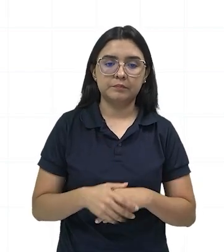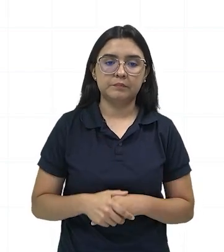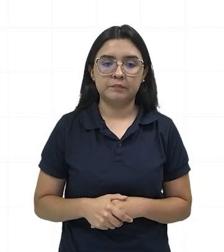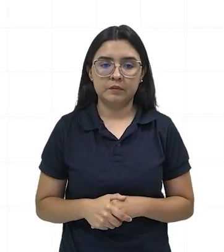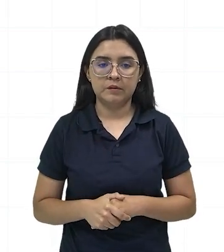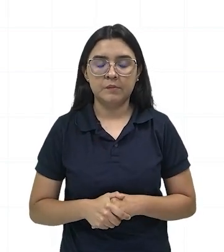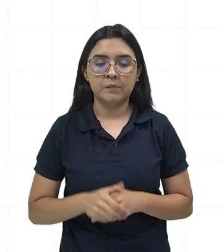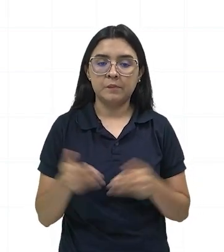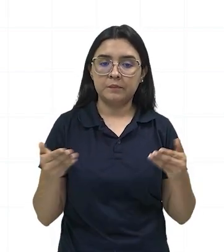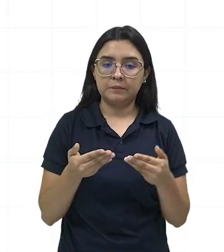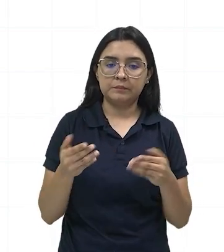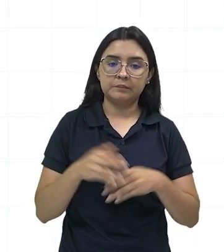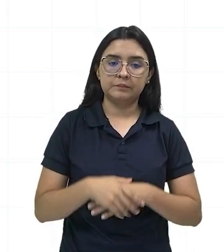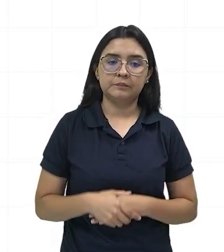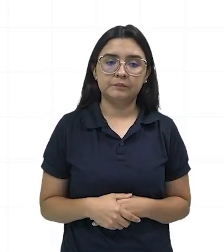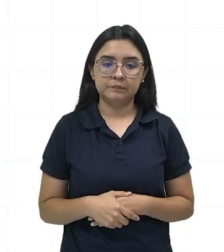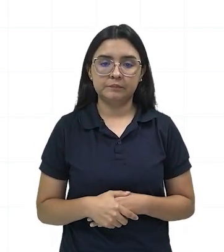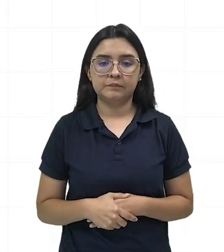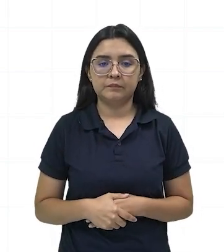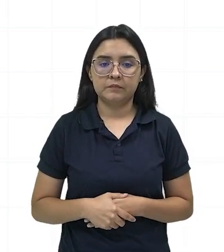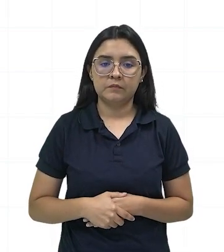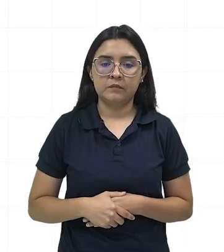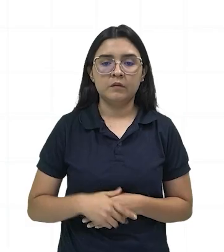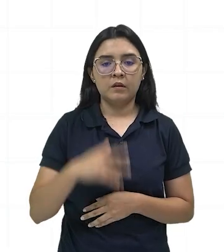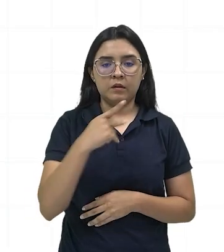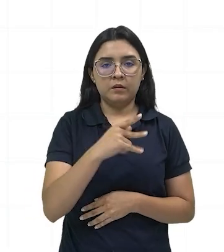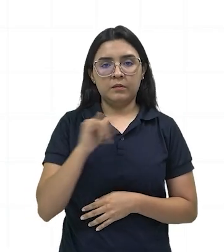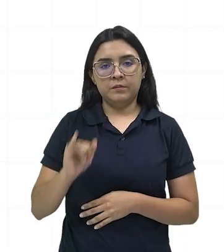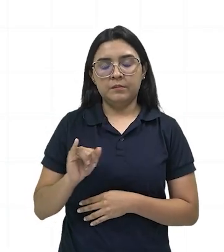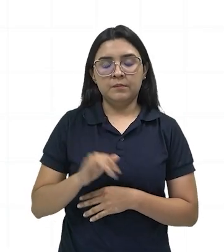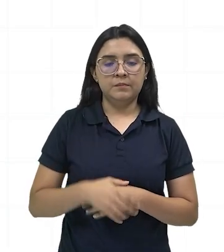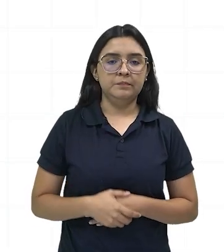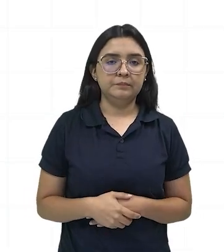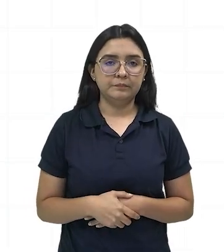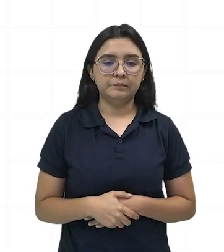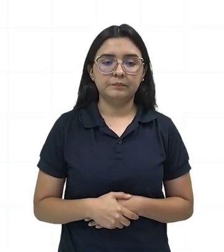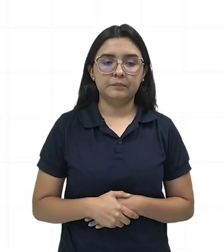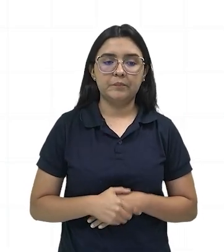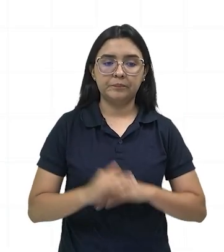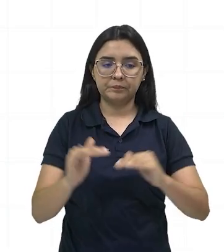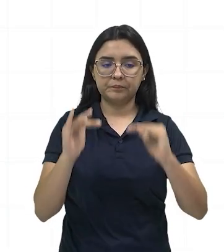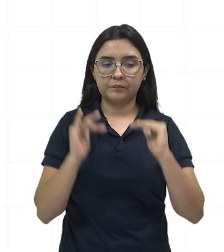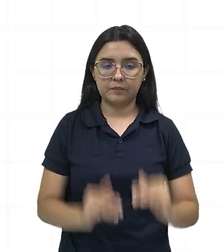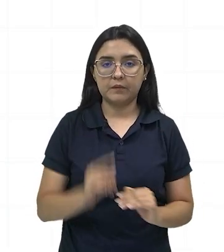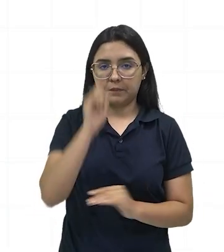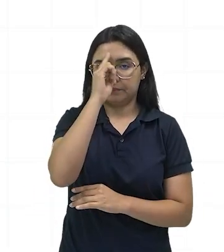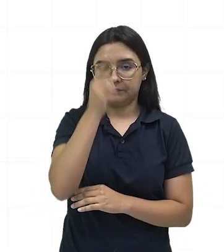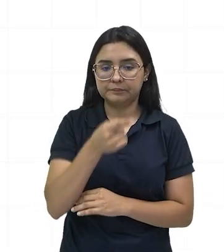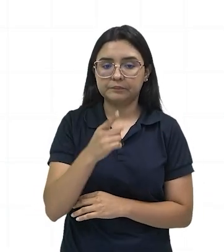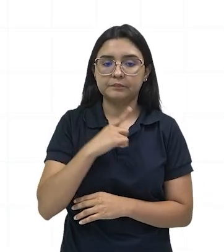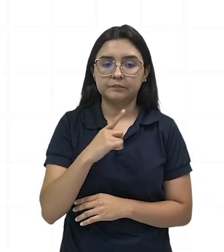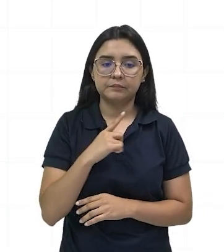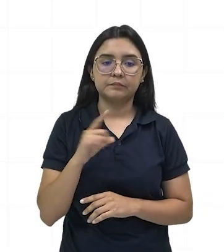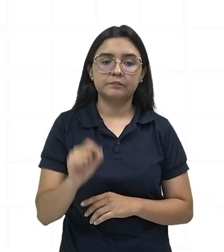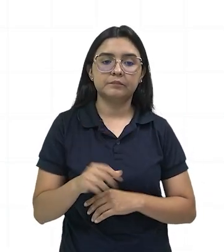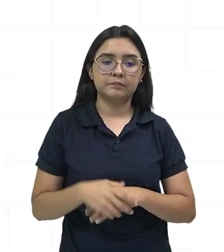o pretérito, ele é o imperfeito, tá bom? No modo imperativo, eu tenho